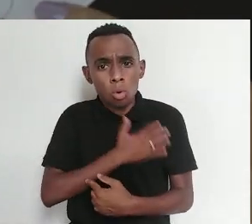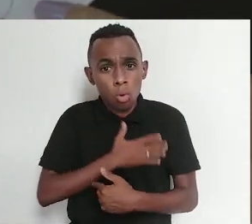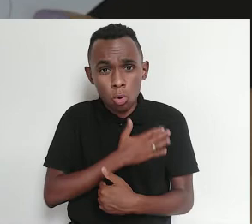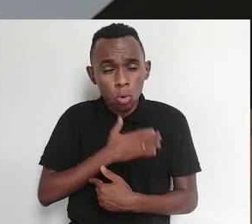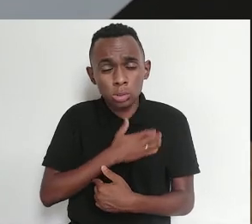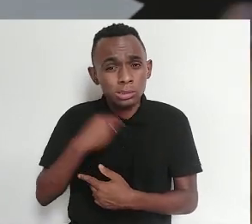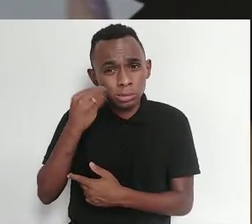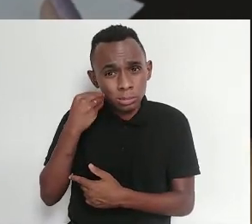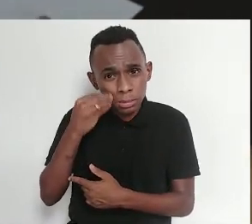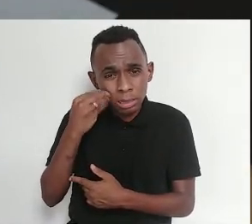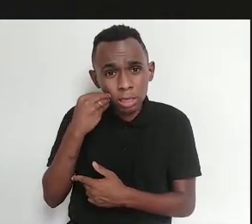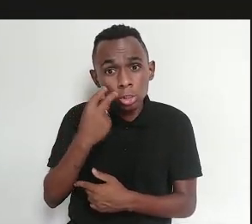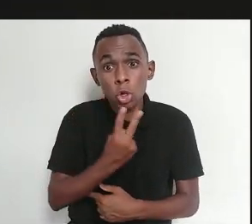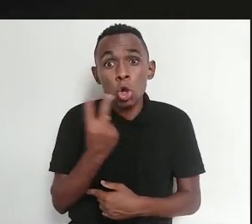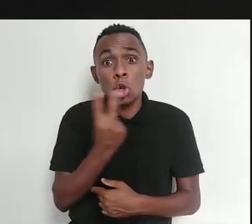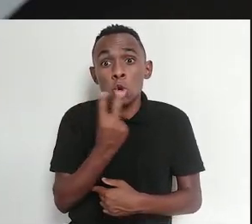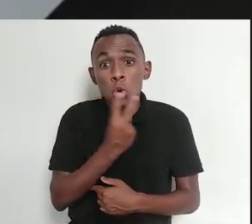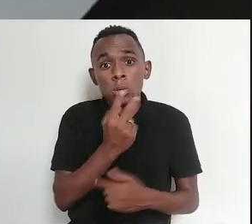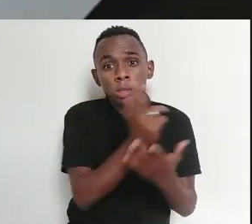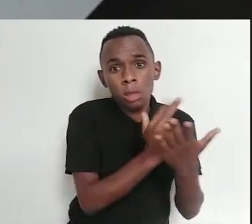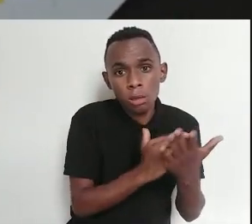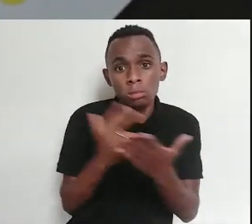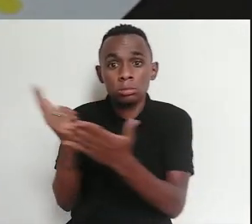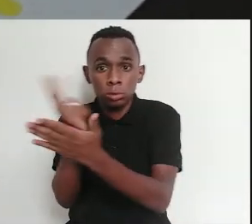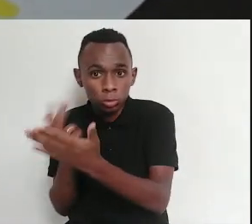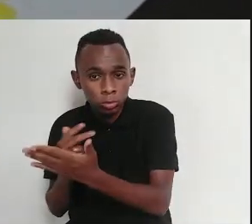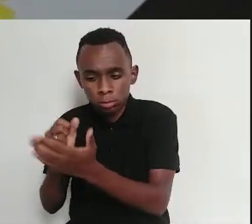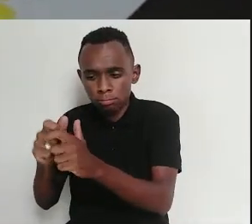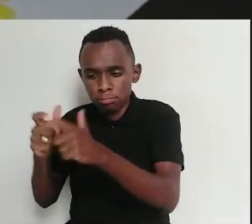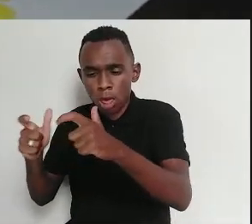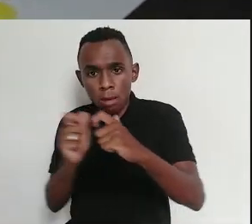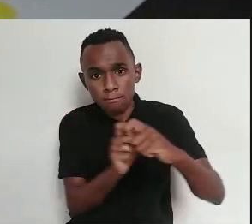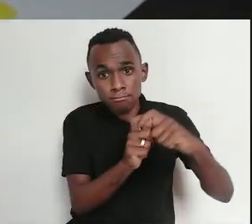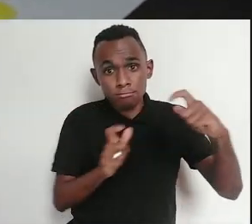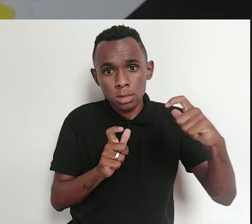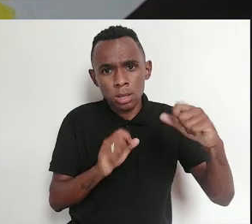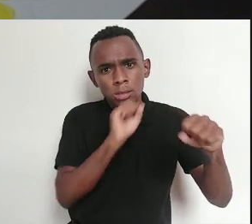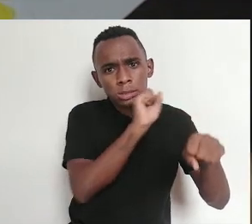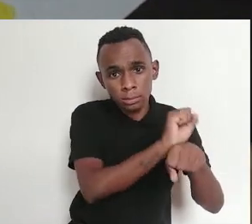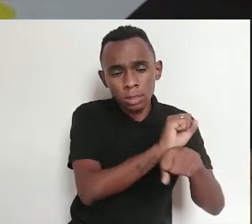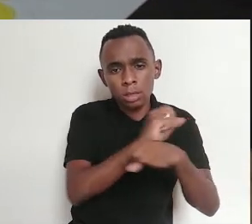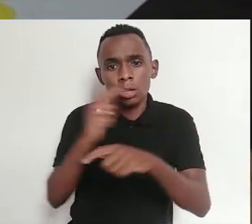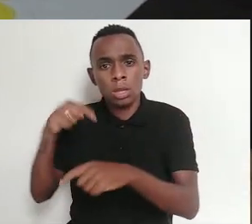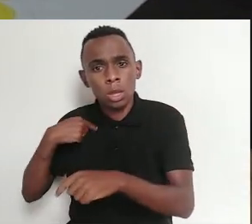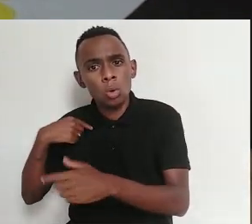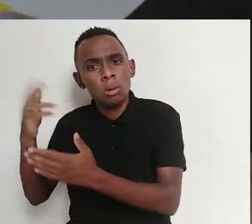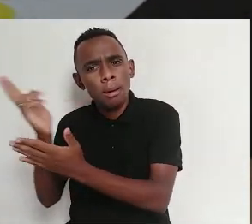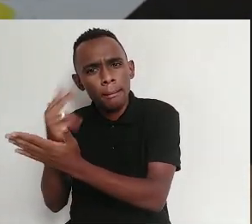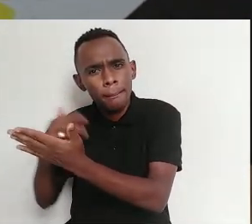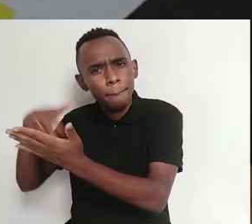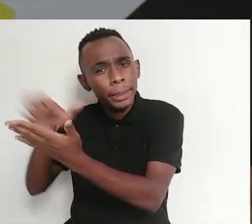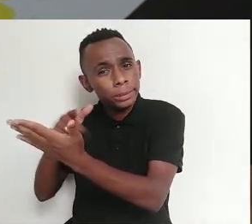duas aquarelas, porque enquanto uma seca, eu não preciso ficar esperando, eu já vou trabalhando com outra. Essa aqui eu comecei